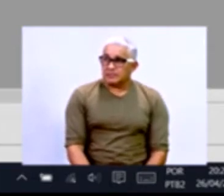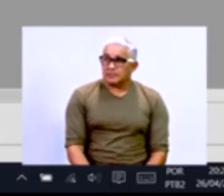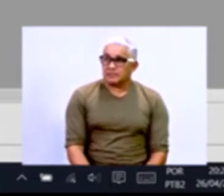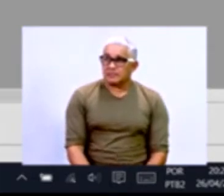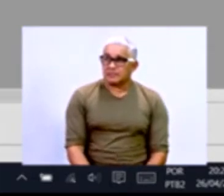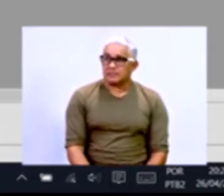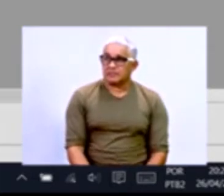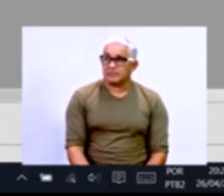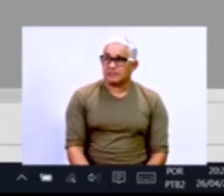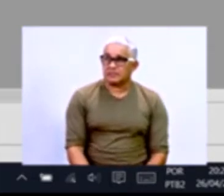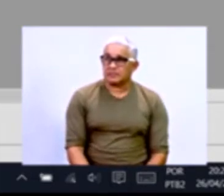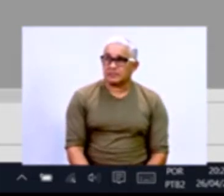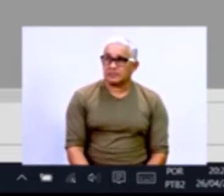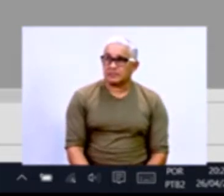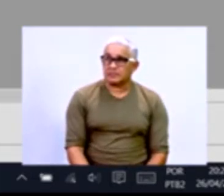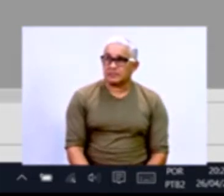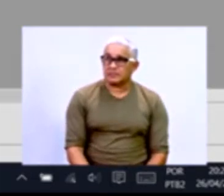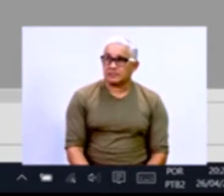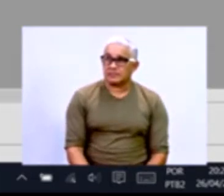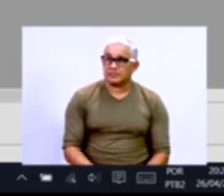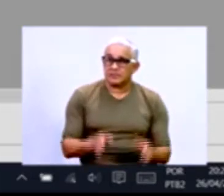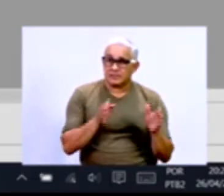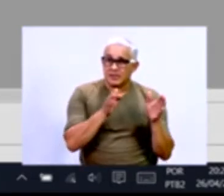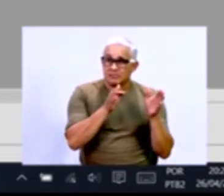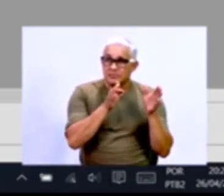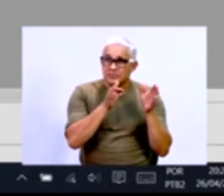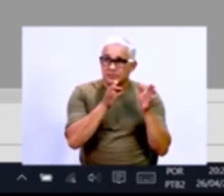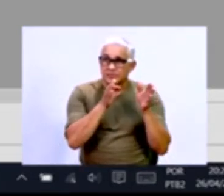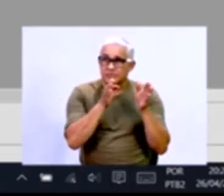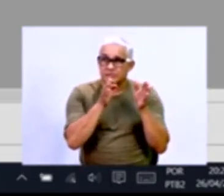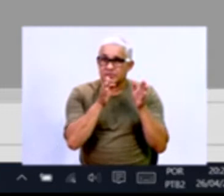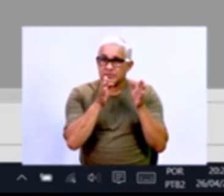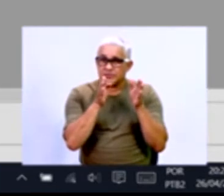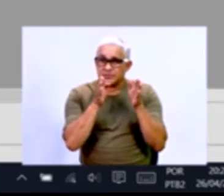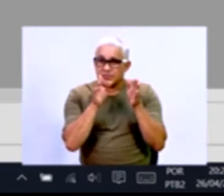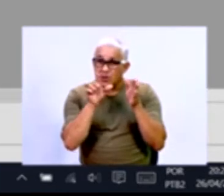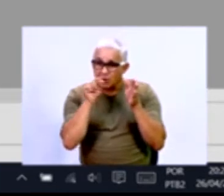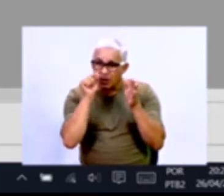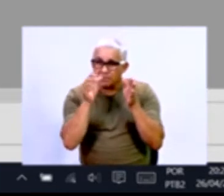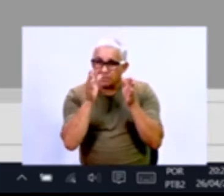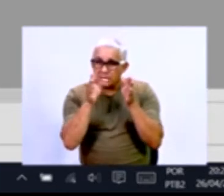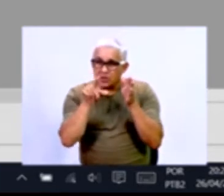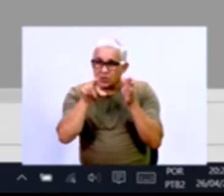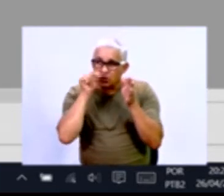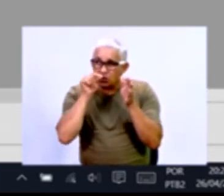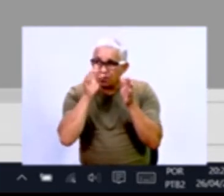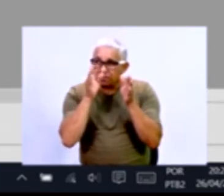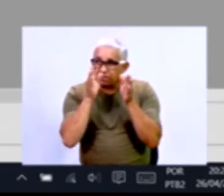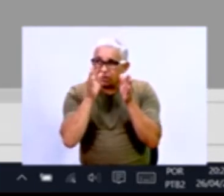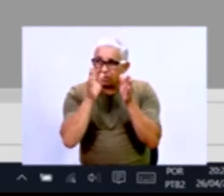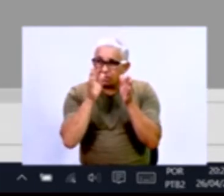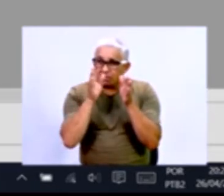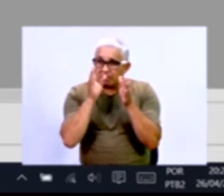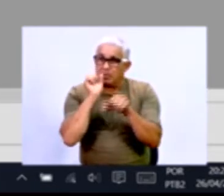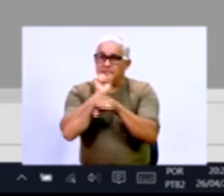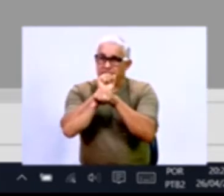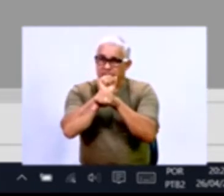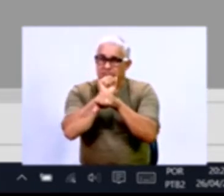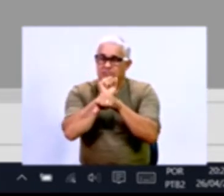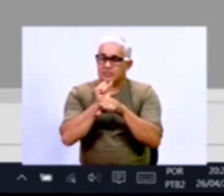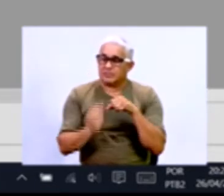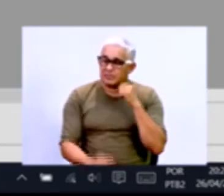coloco aqui para ser executada. Aí, quando chegar num determinado ponto, por exemplo, aqui, eu quero que